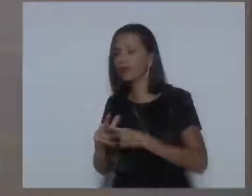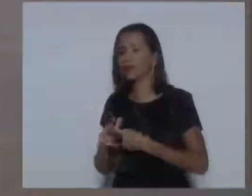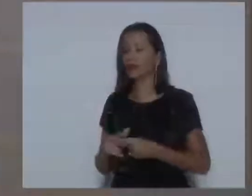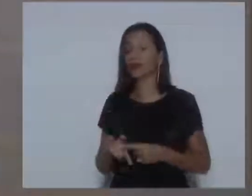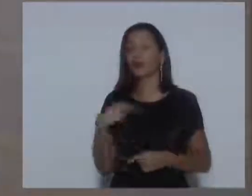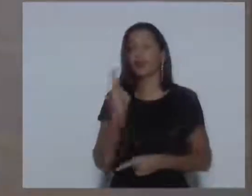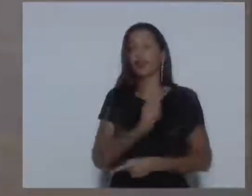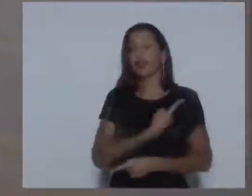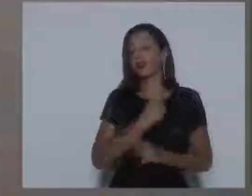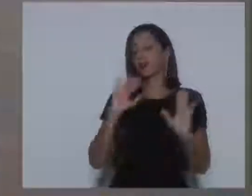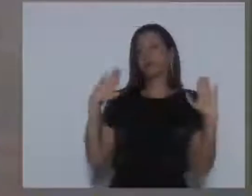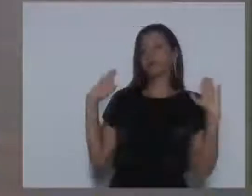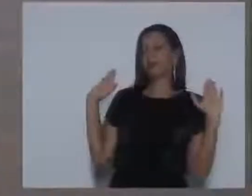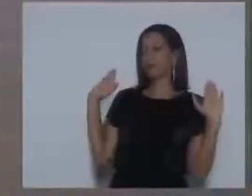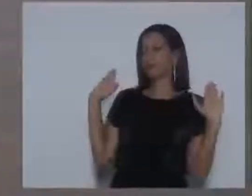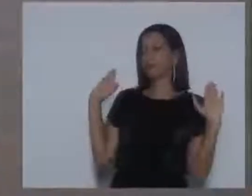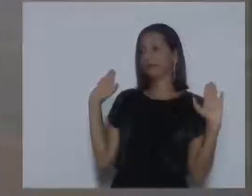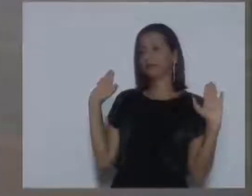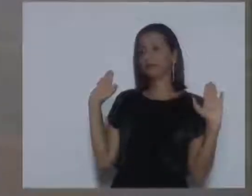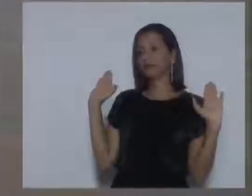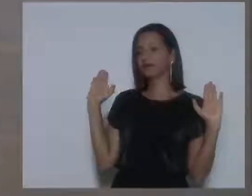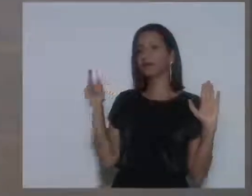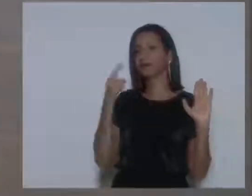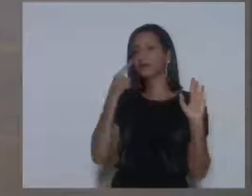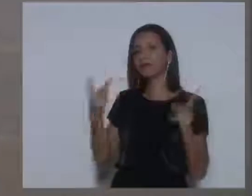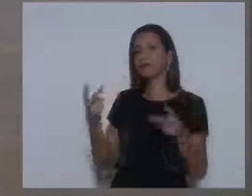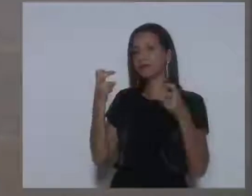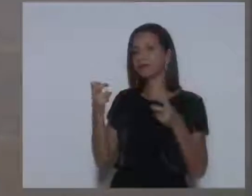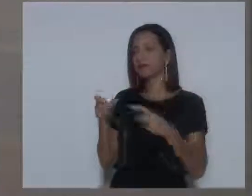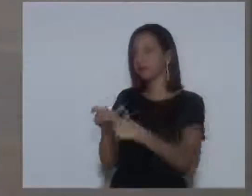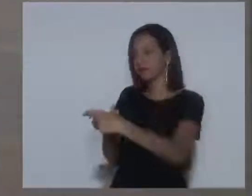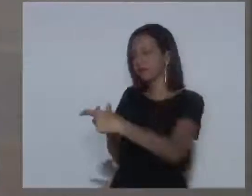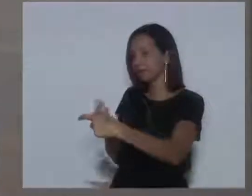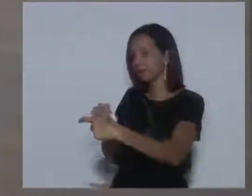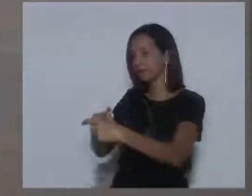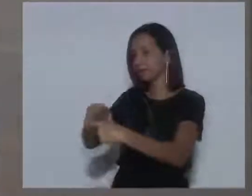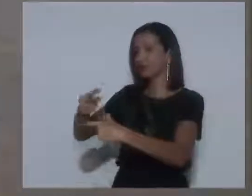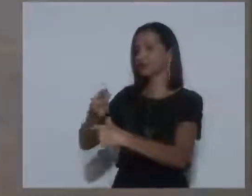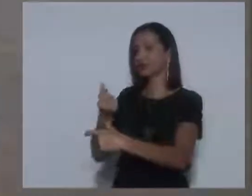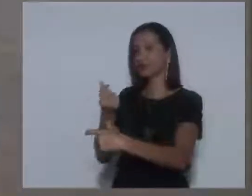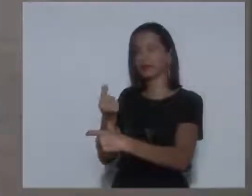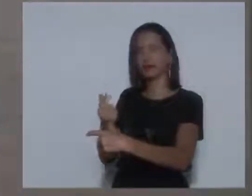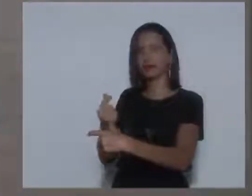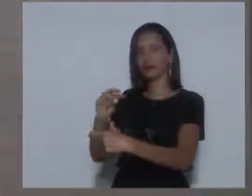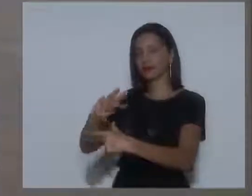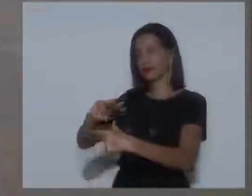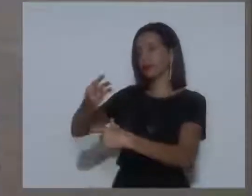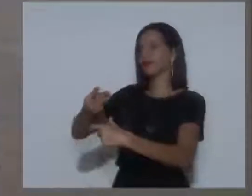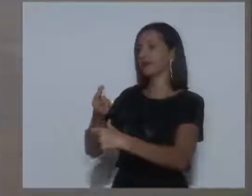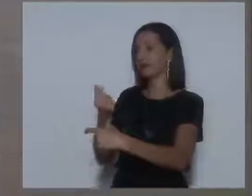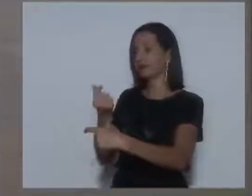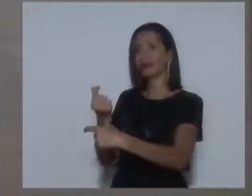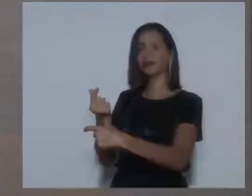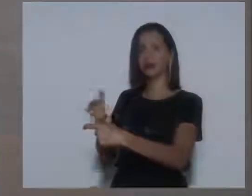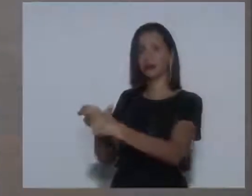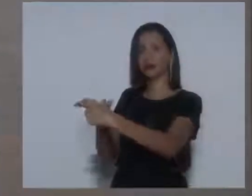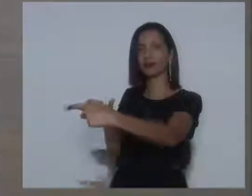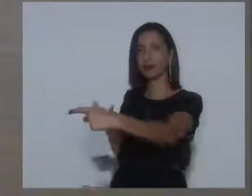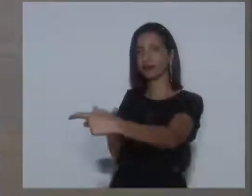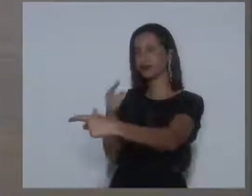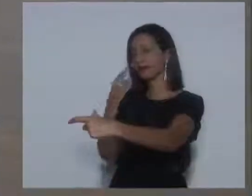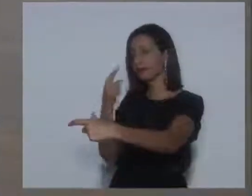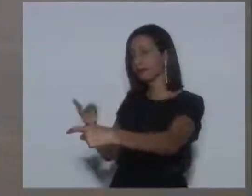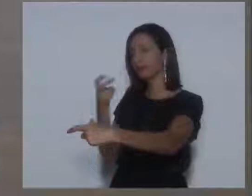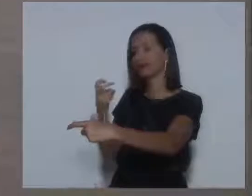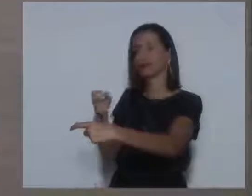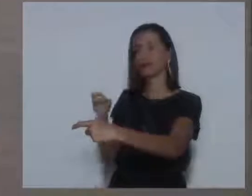vendo. Nós estamos vendo contas com o dobro do preço, com o triplo do preço. E, sinceramente,